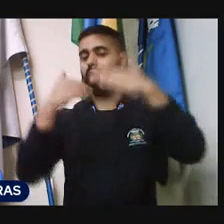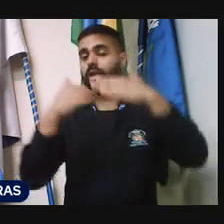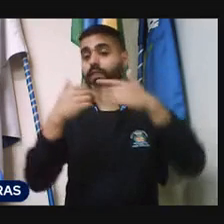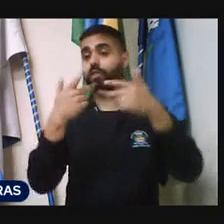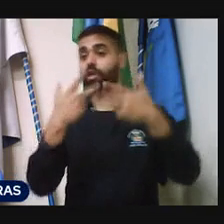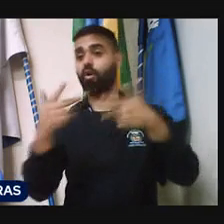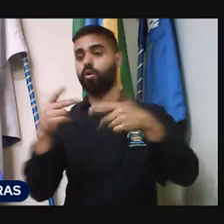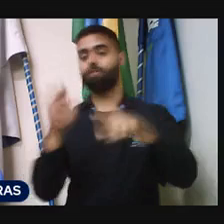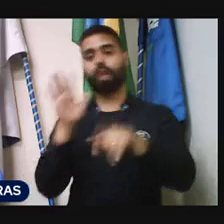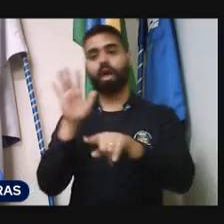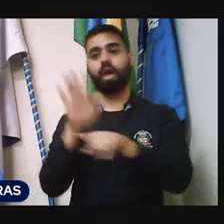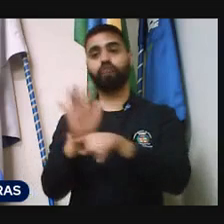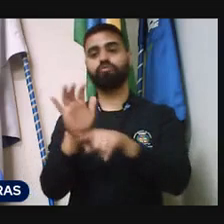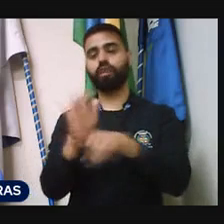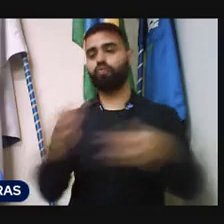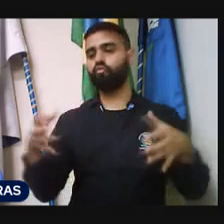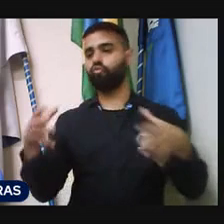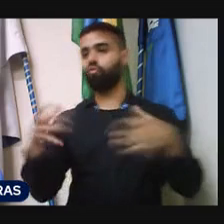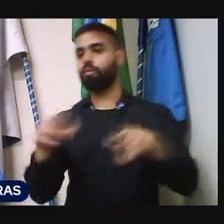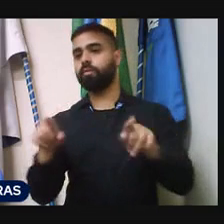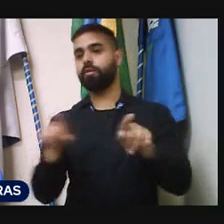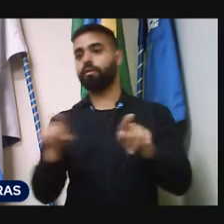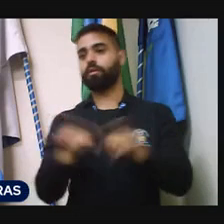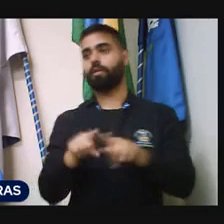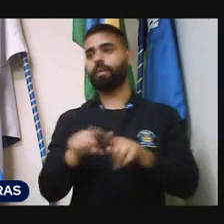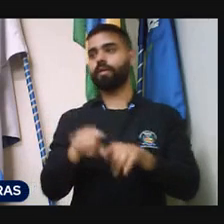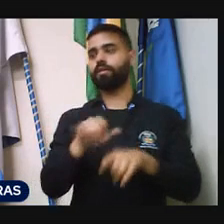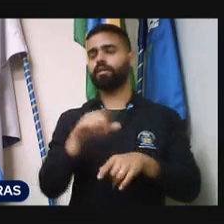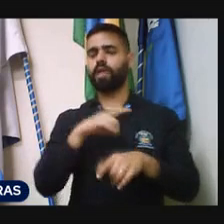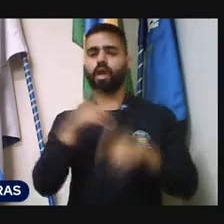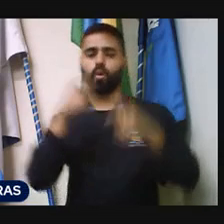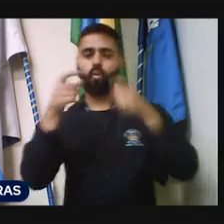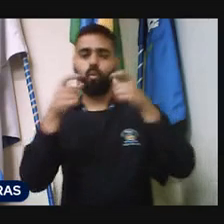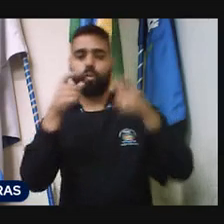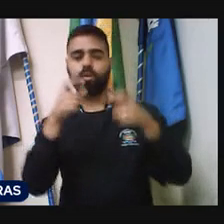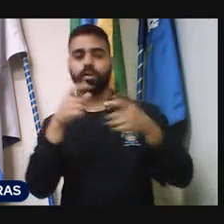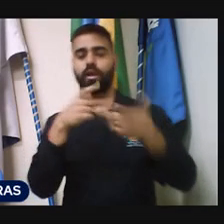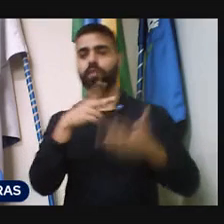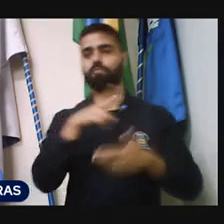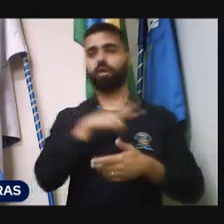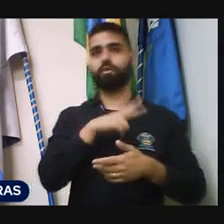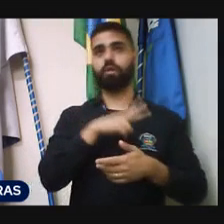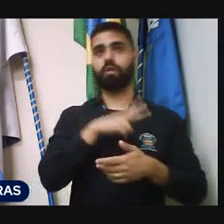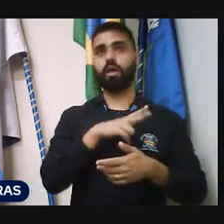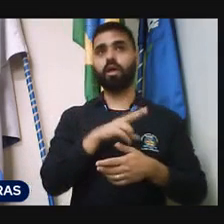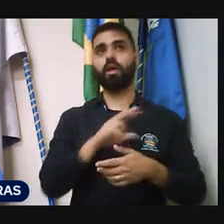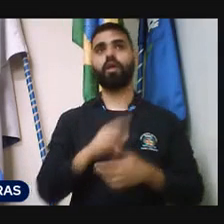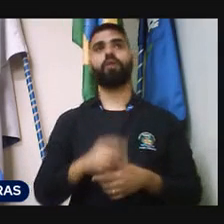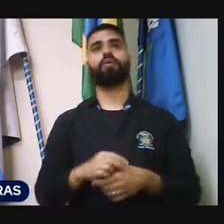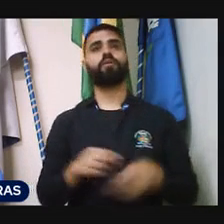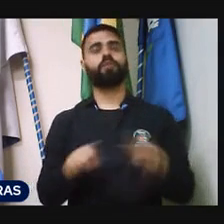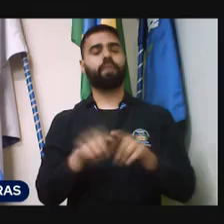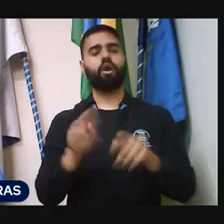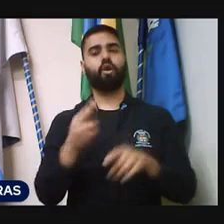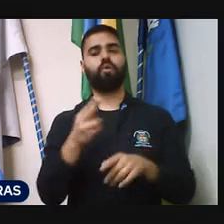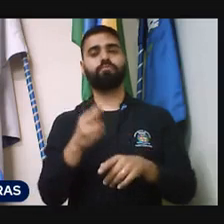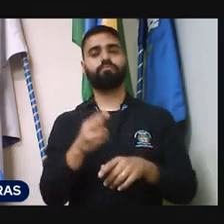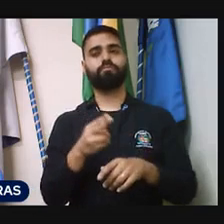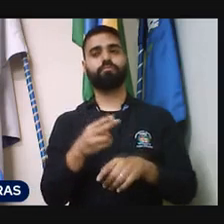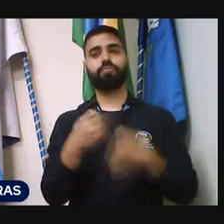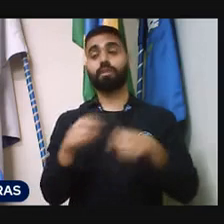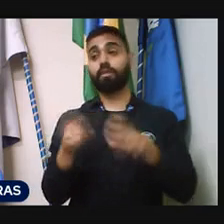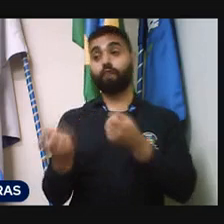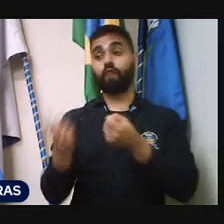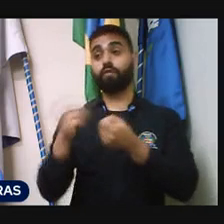em benefício da coletividade porém mesmo quando haja em vista de algum interesse estatal imediato Open último de uma atuação deve ser